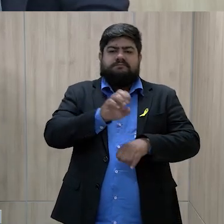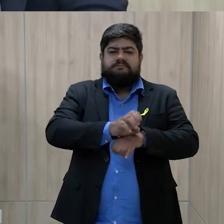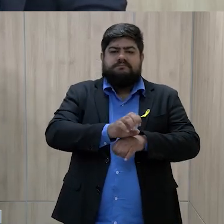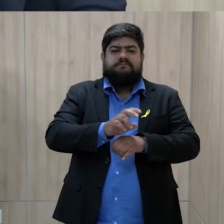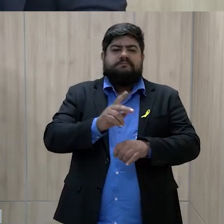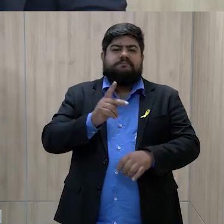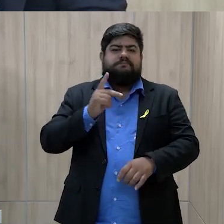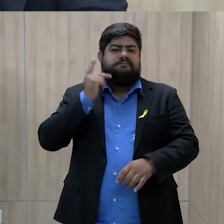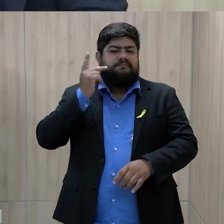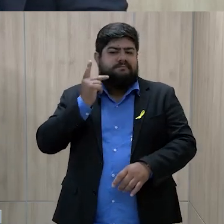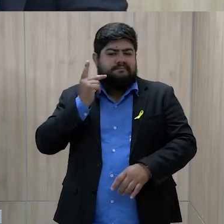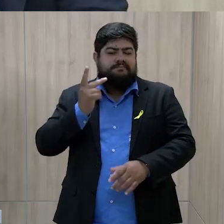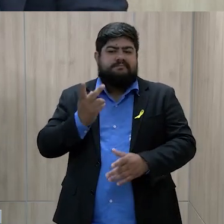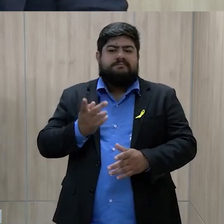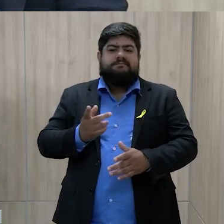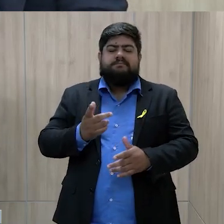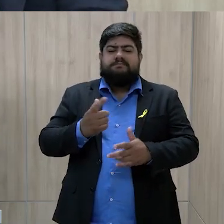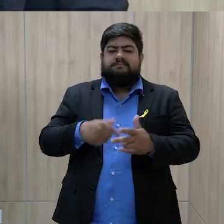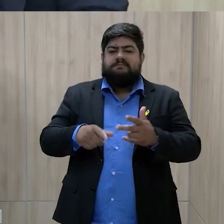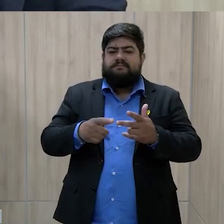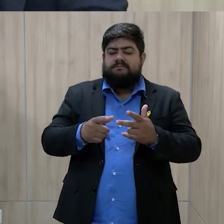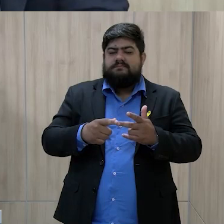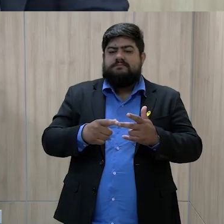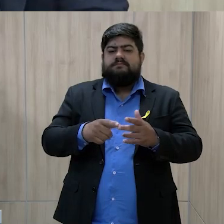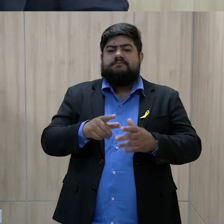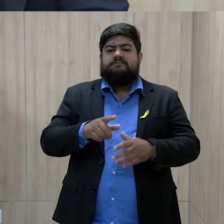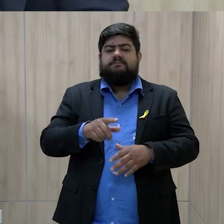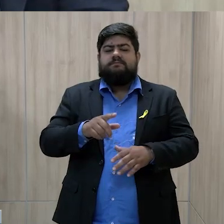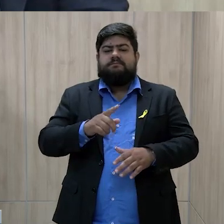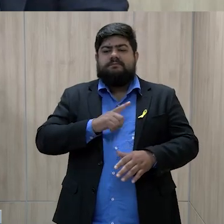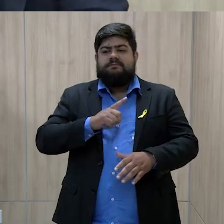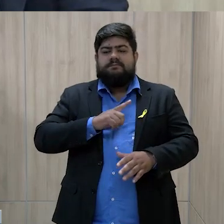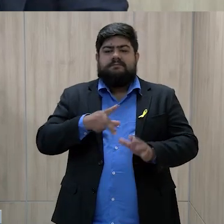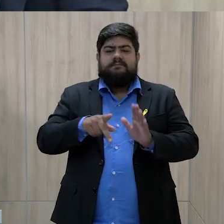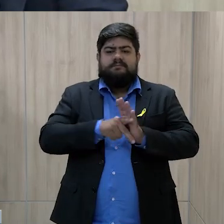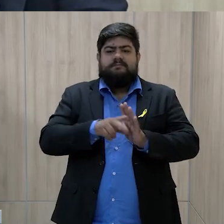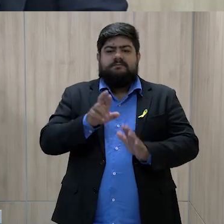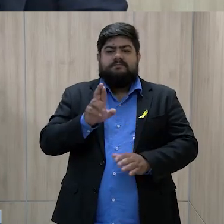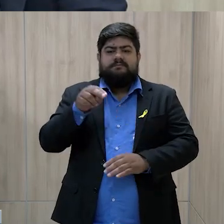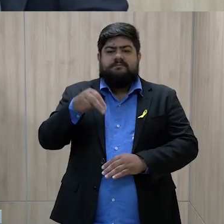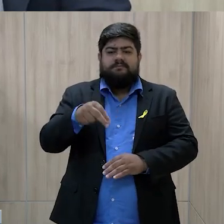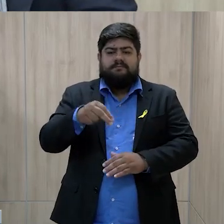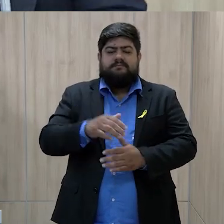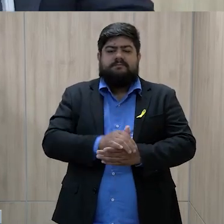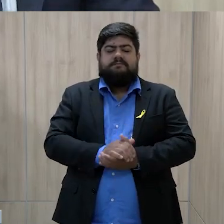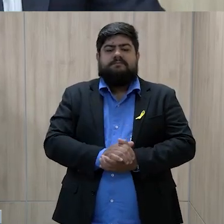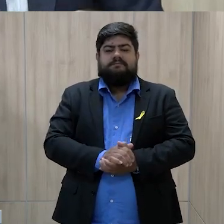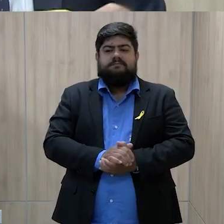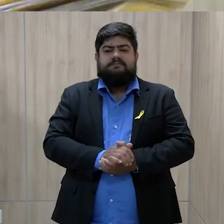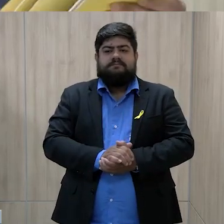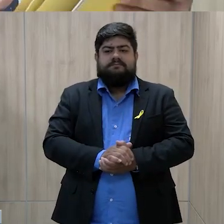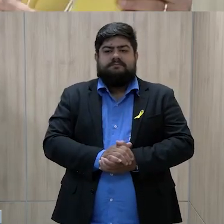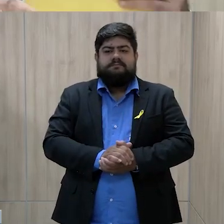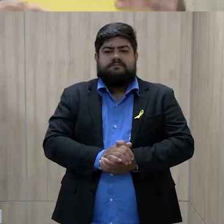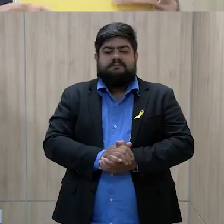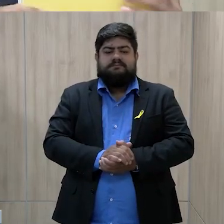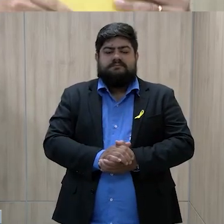Piauí e lei 11290 do Estado do Rio Grande do Norte